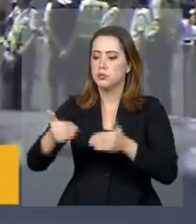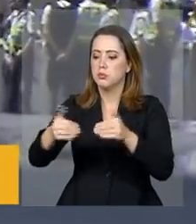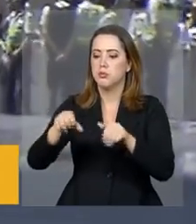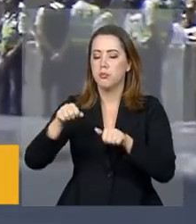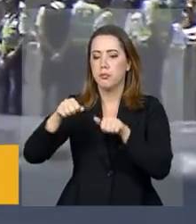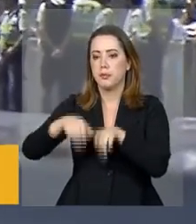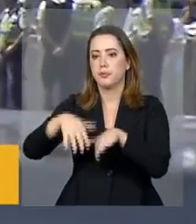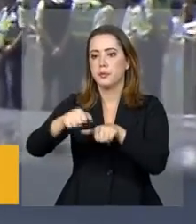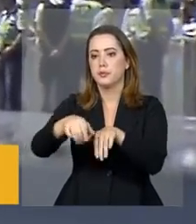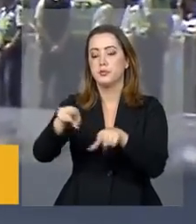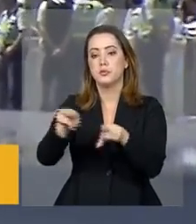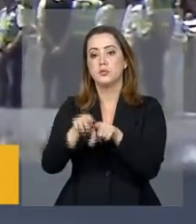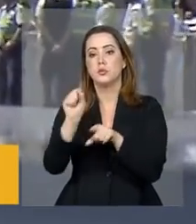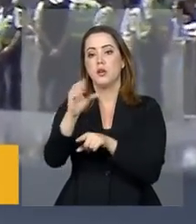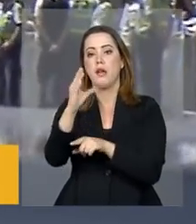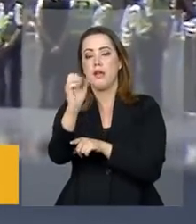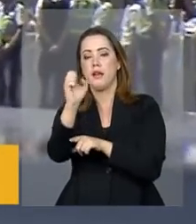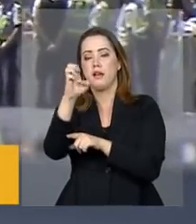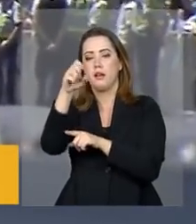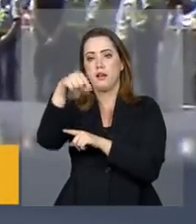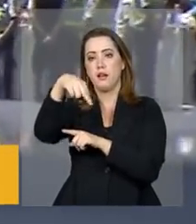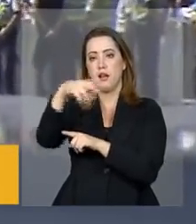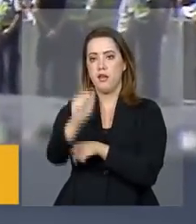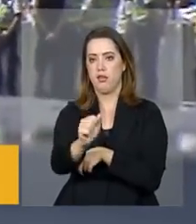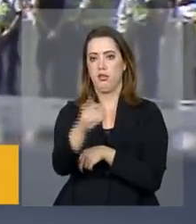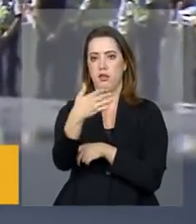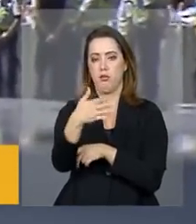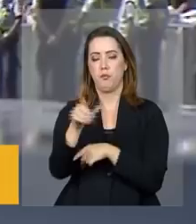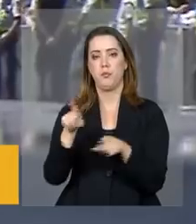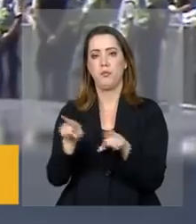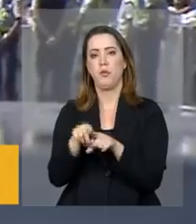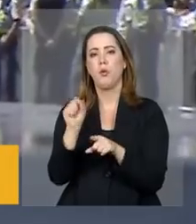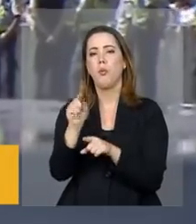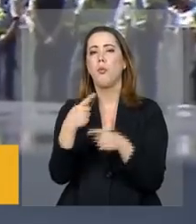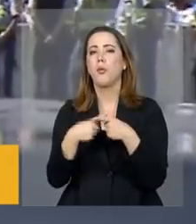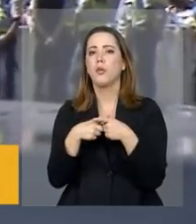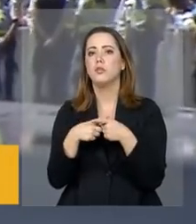Esse nome histórico da bateria Caena vem